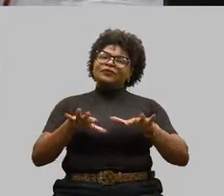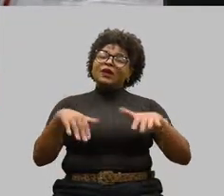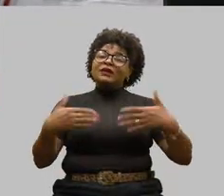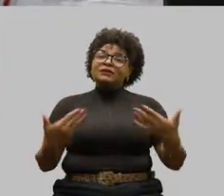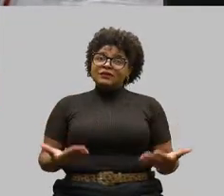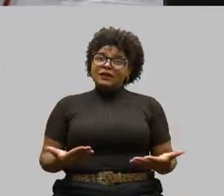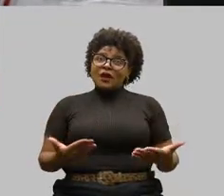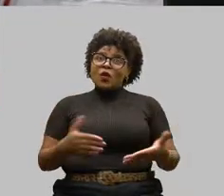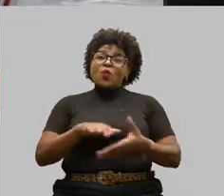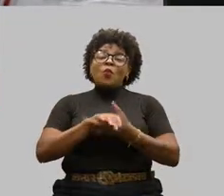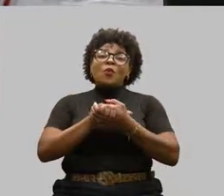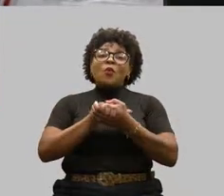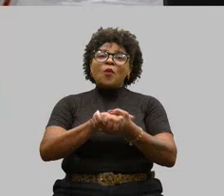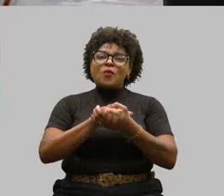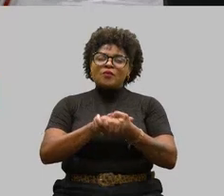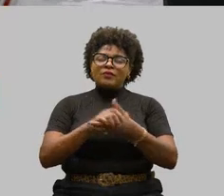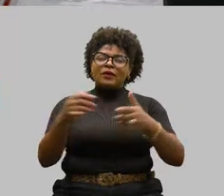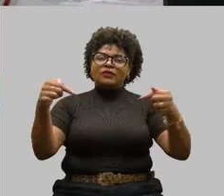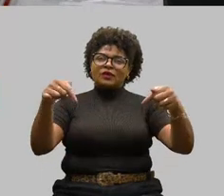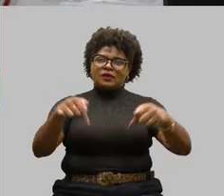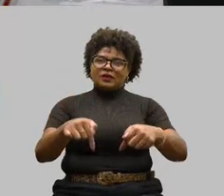que parece